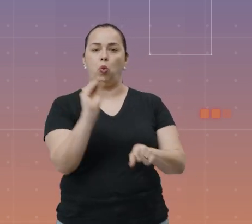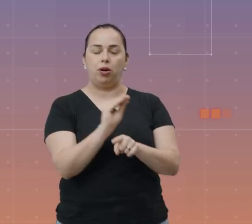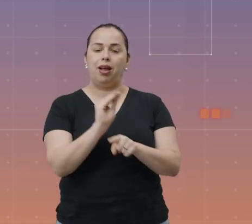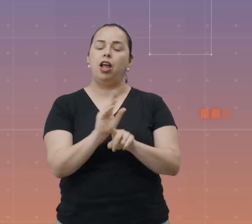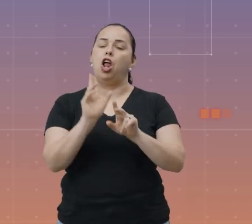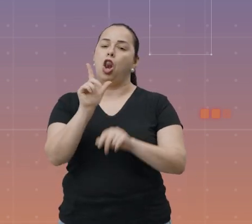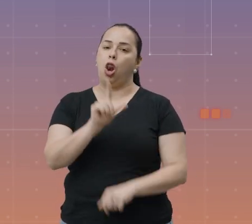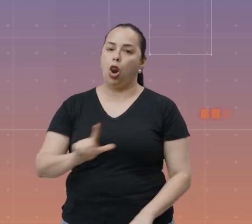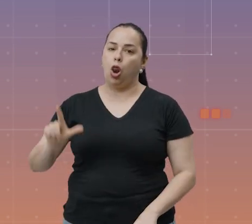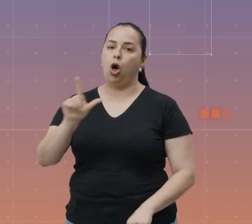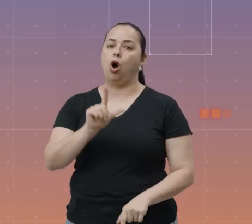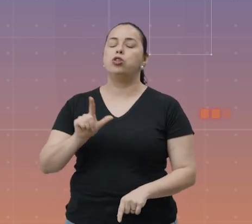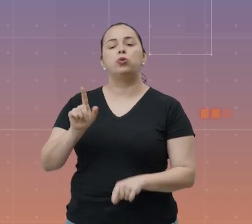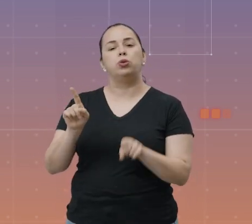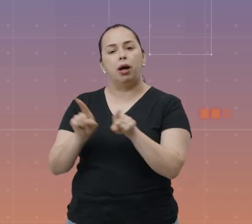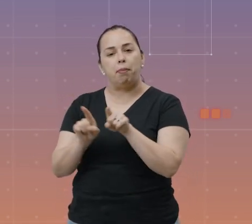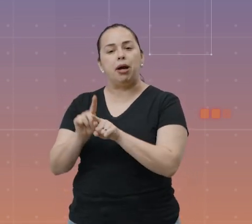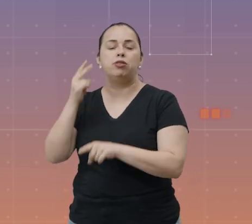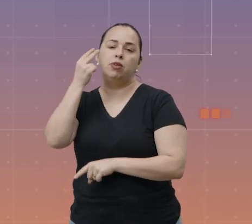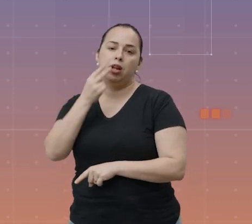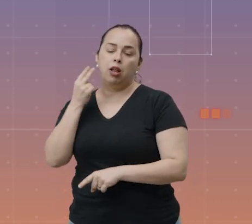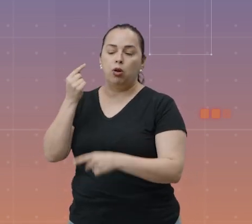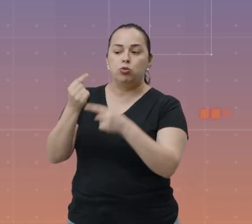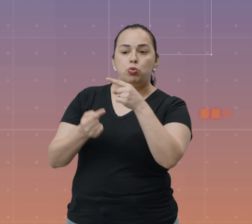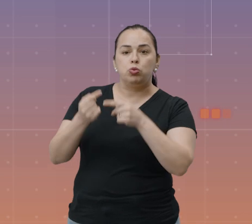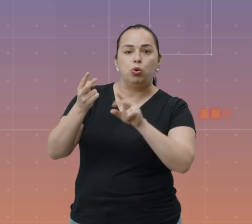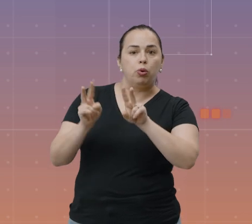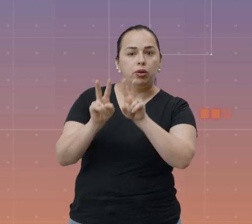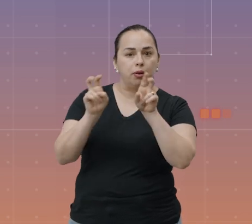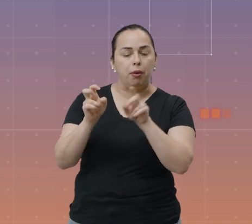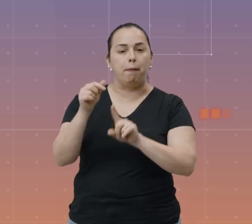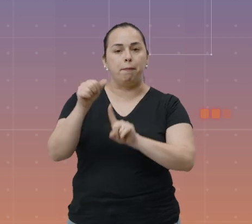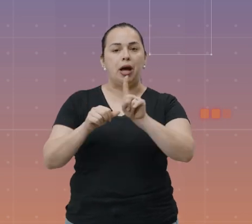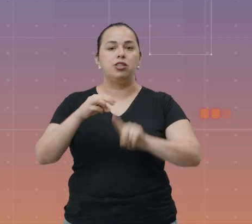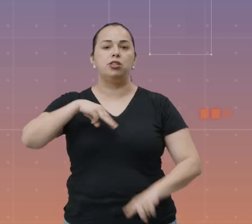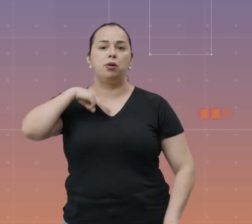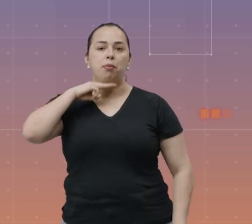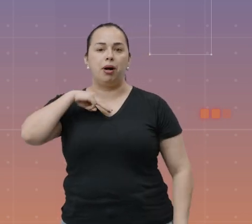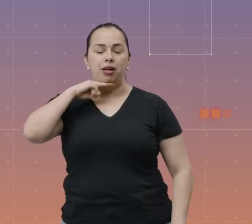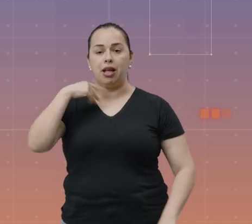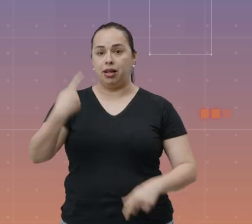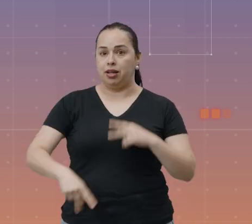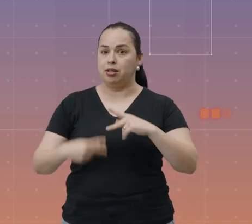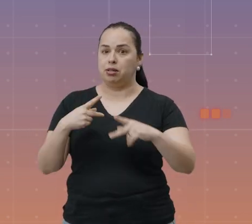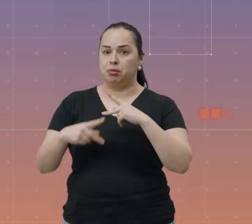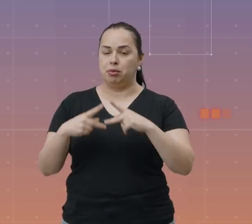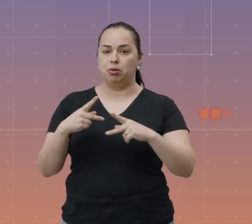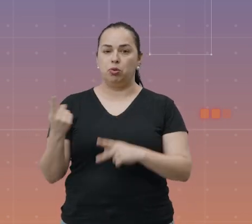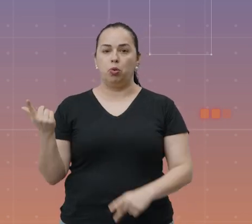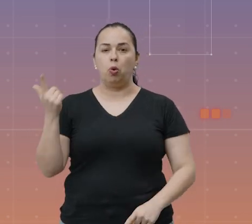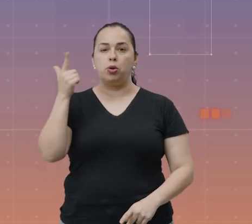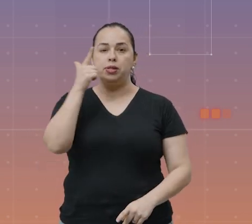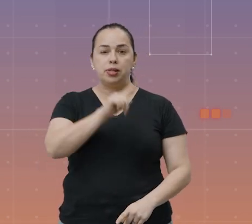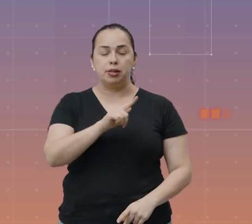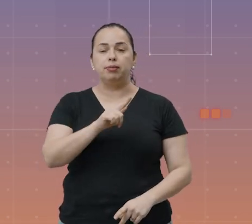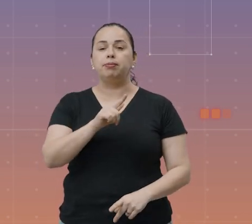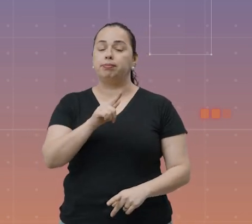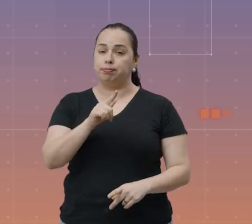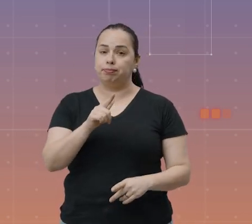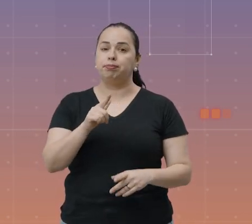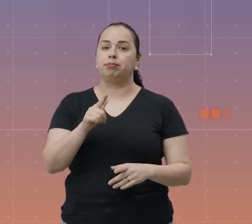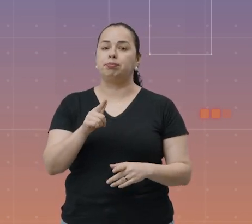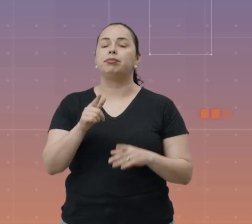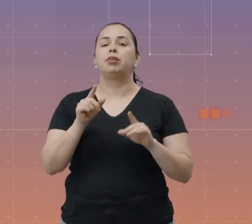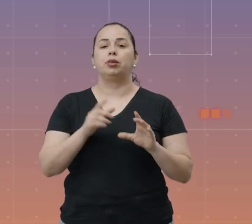não ficou de fora dessa discussão tão importante. No mês de março, São José dos Campos foi uma das 7 cidades do